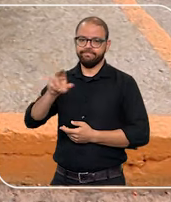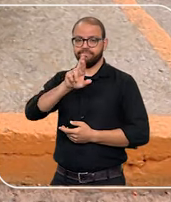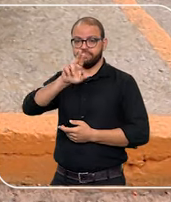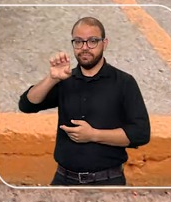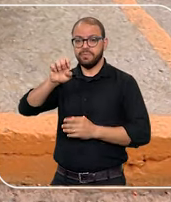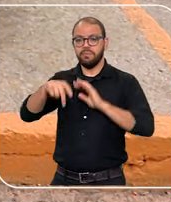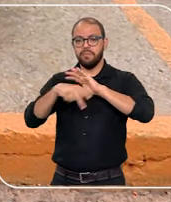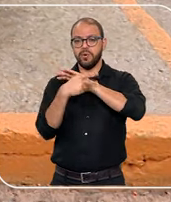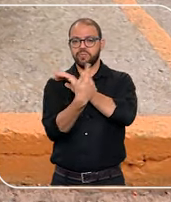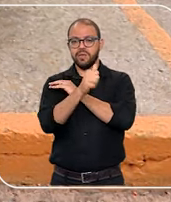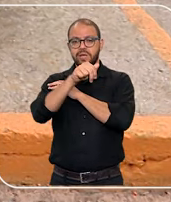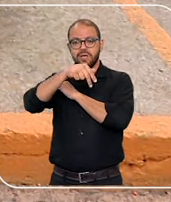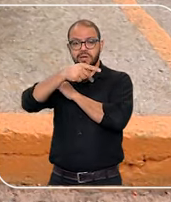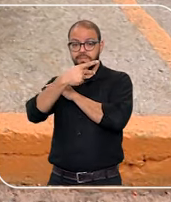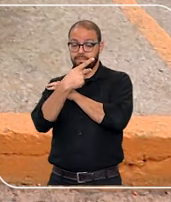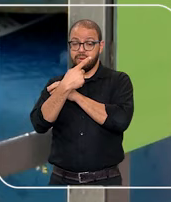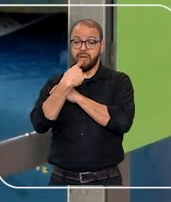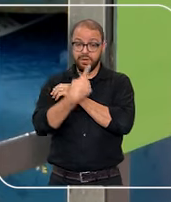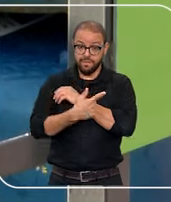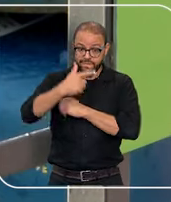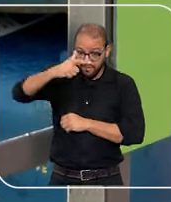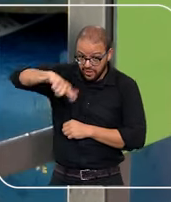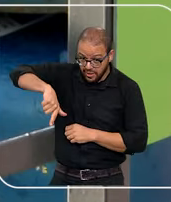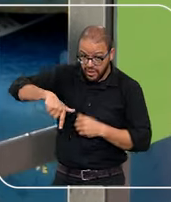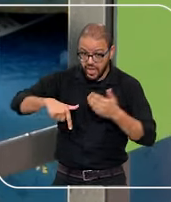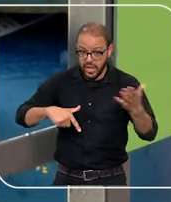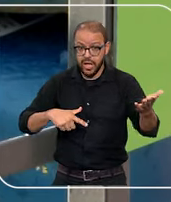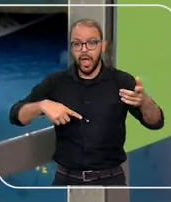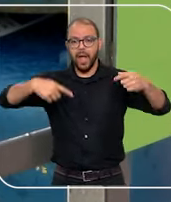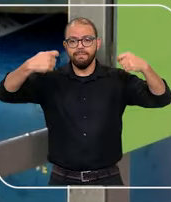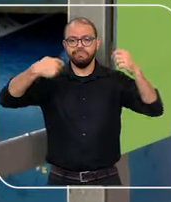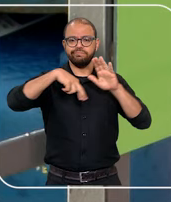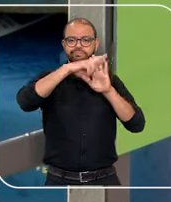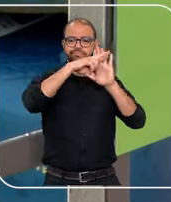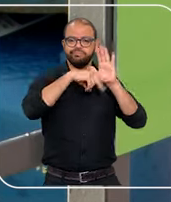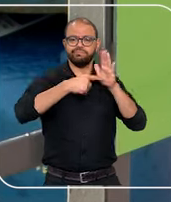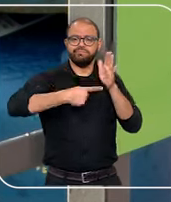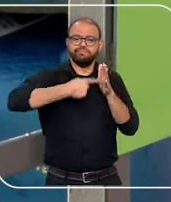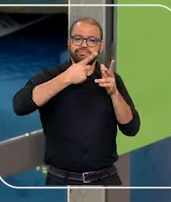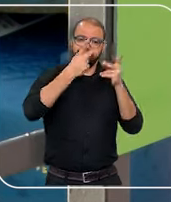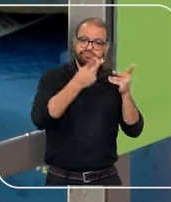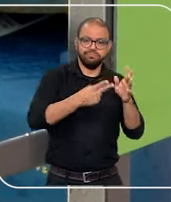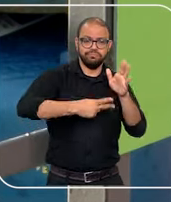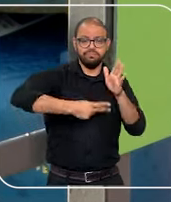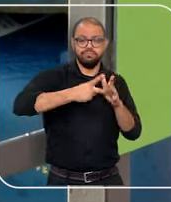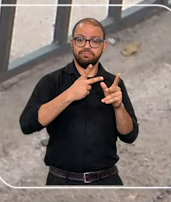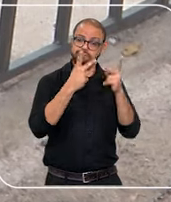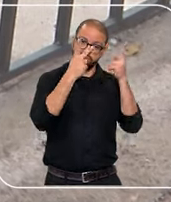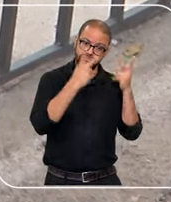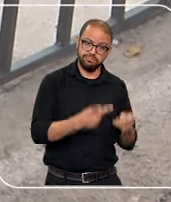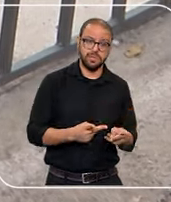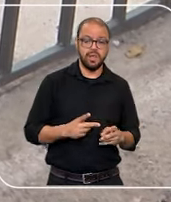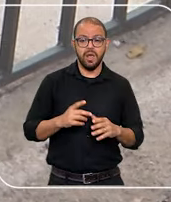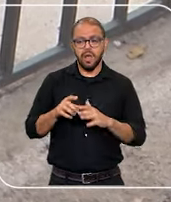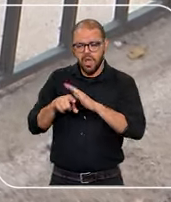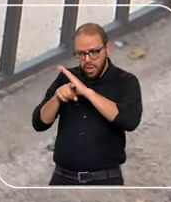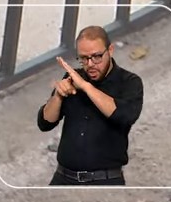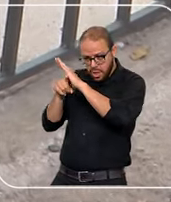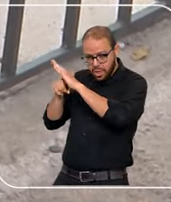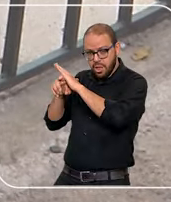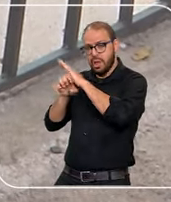ao recurso especial da ANP, reafirmando que a agência deve seguir a regra de dupla visita ao